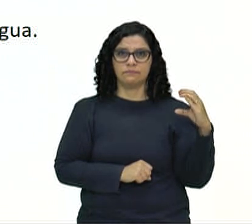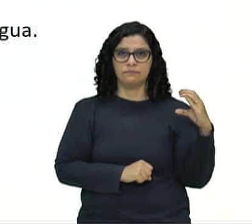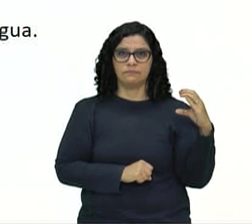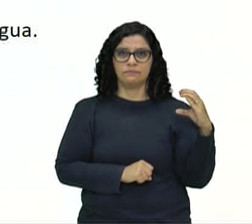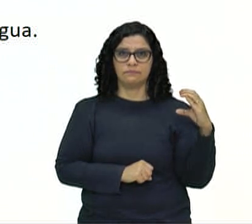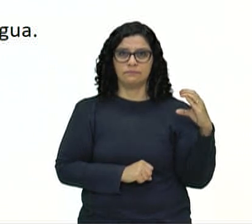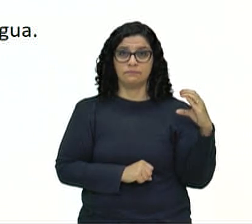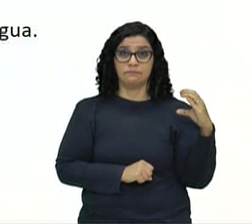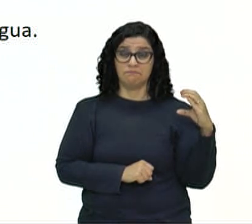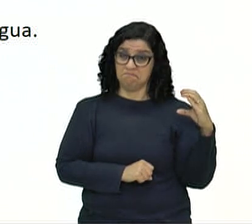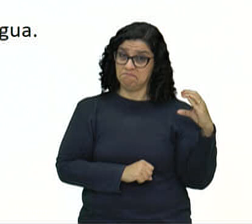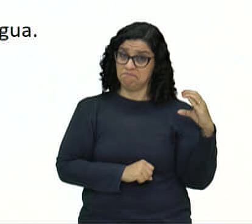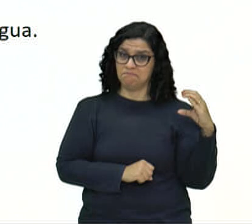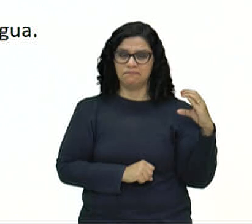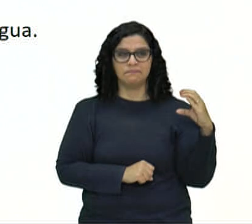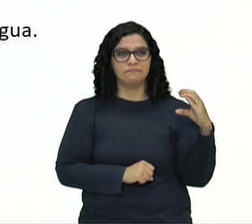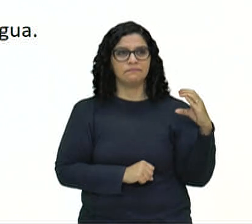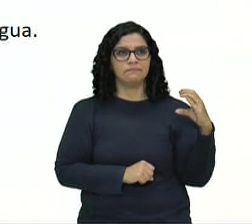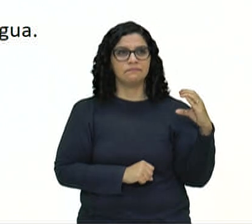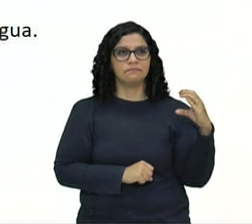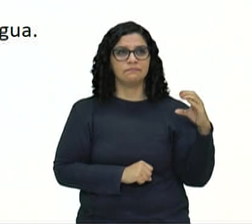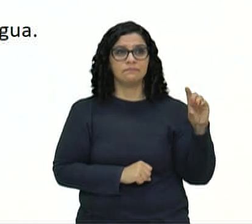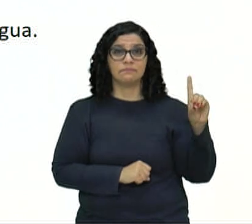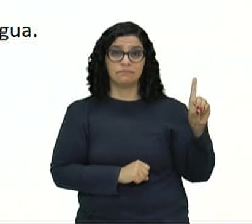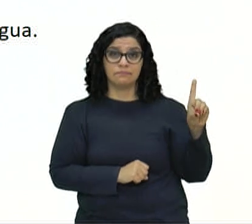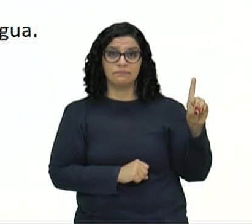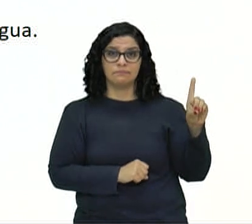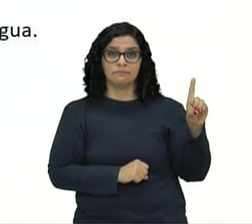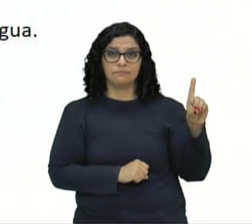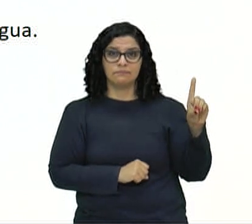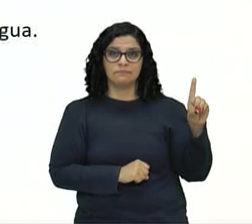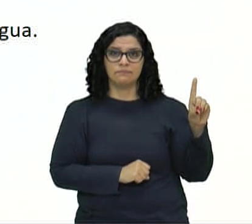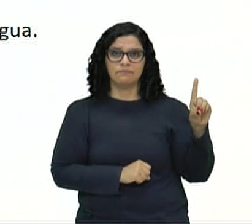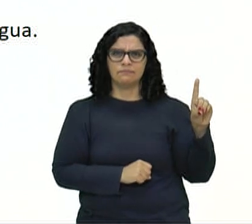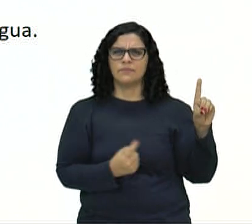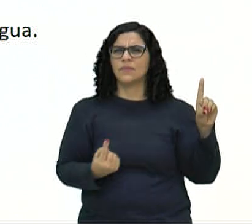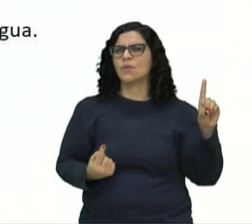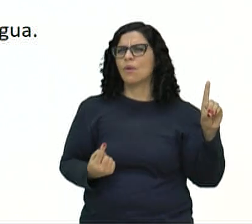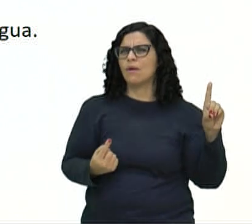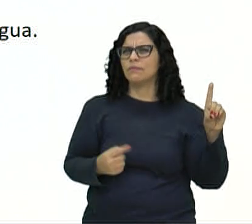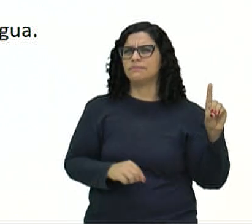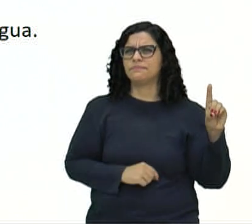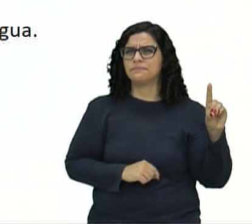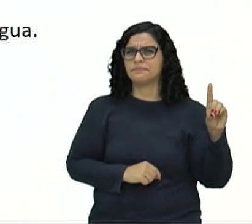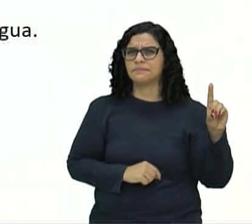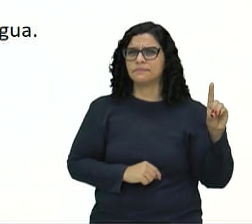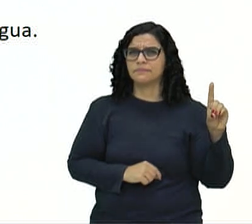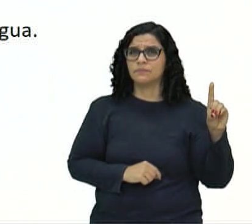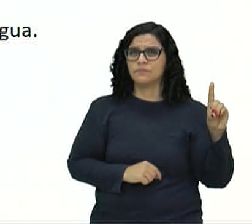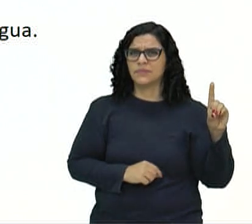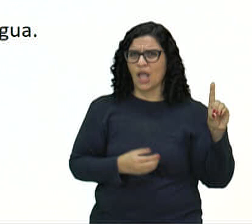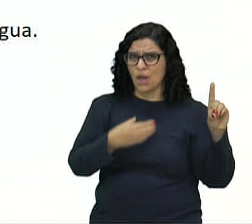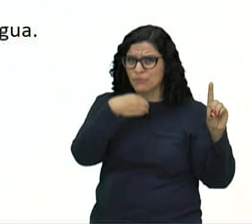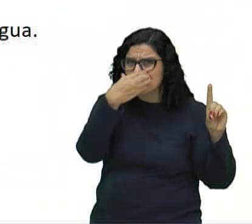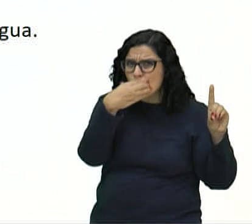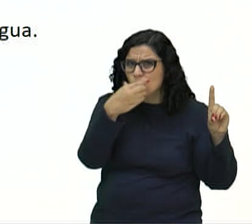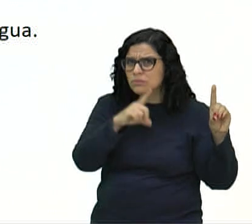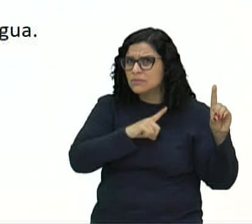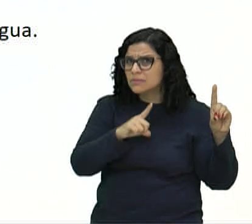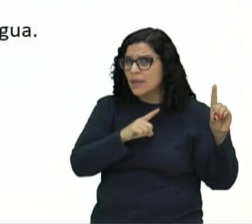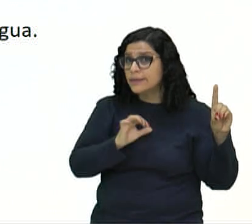fecundadas? Flores, pensa bem. D. As briófitas necessitam de água para reprodução, pois os frutos